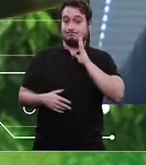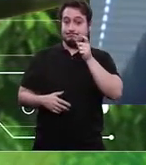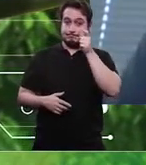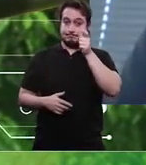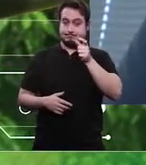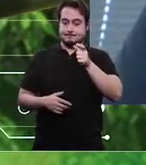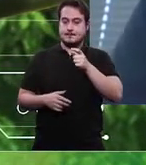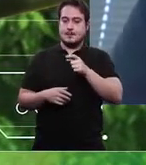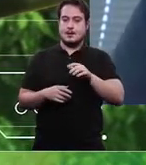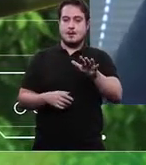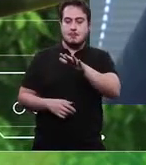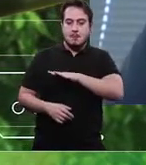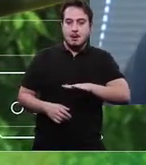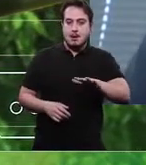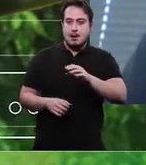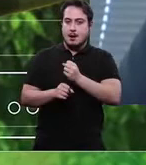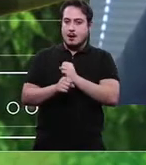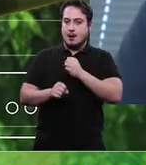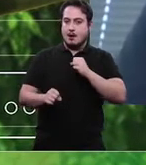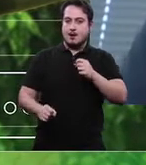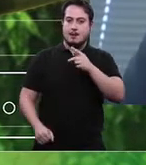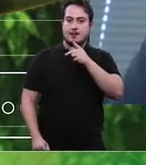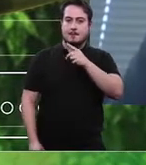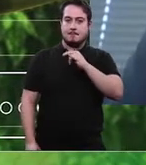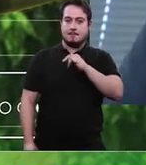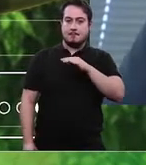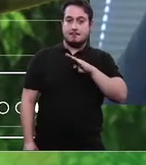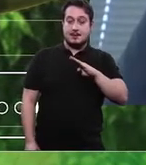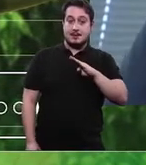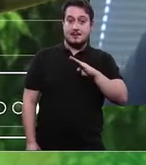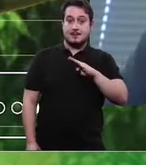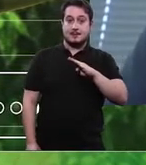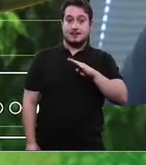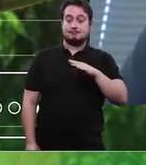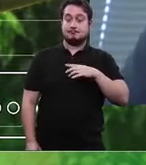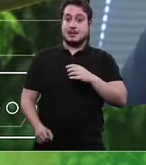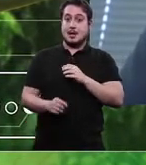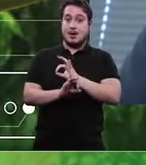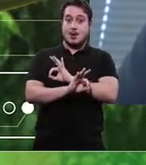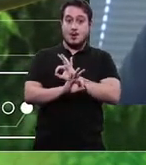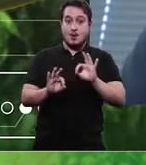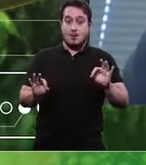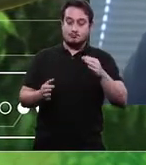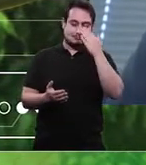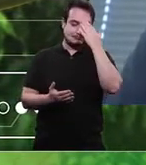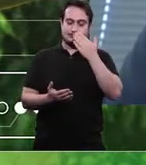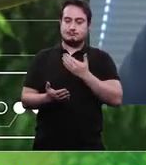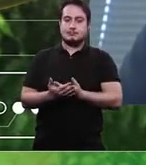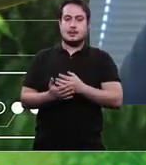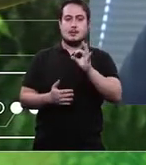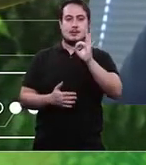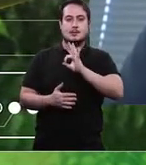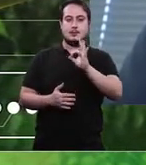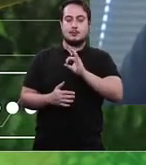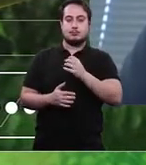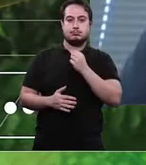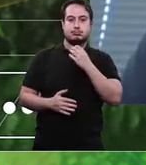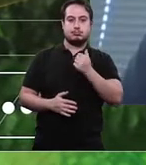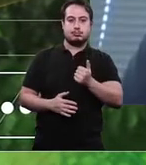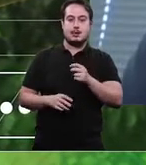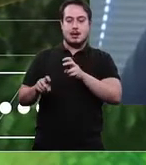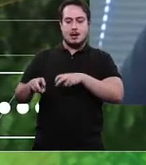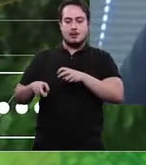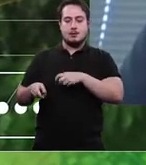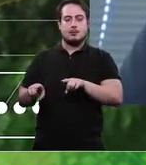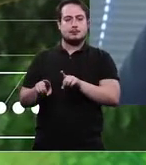que cresce, crescimento de PIB muitas vezes a dois dígitos, né? Uma coisa inacreditável, o crescimento do agronegócio nem se fala.